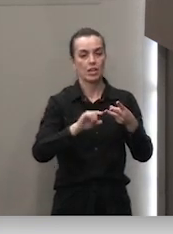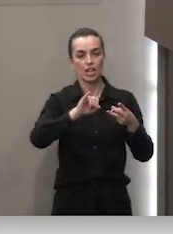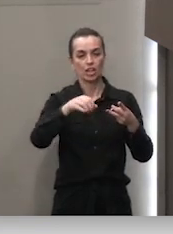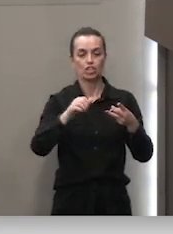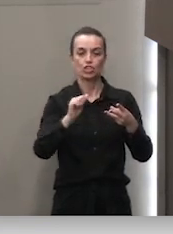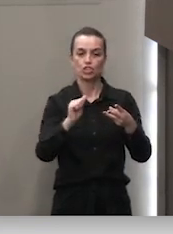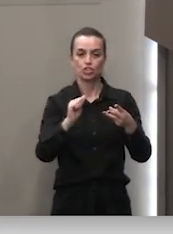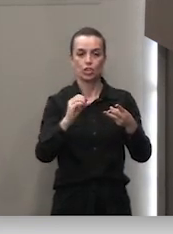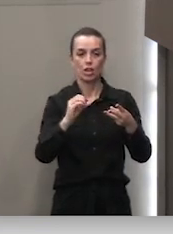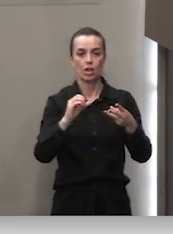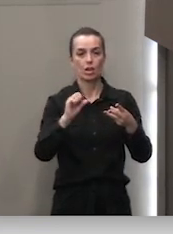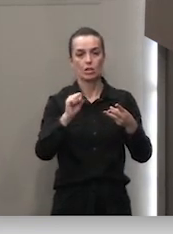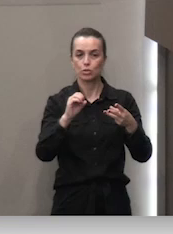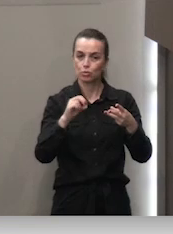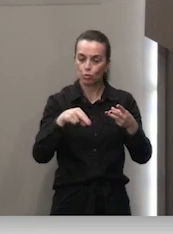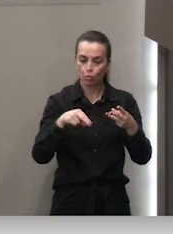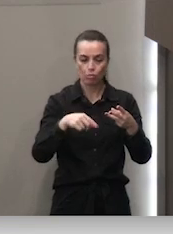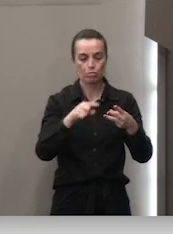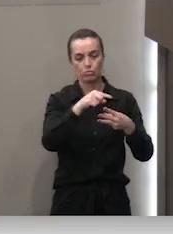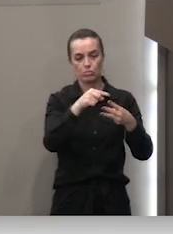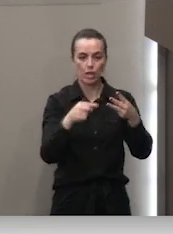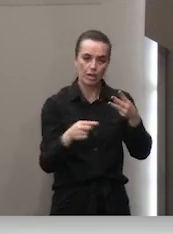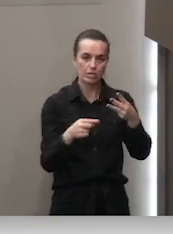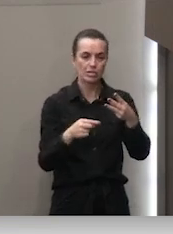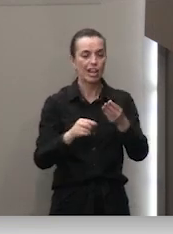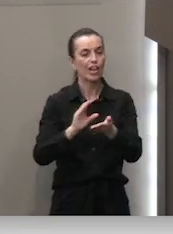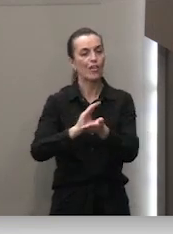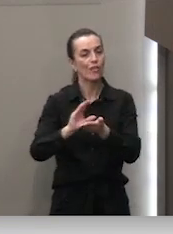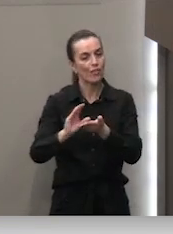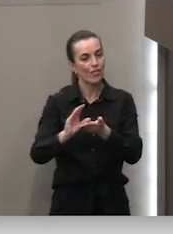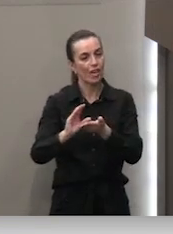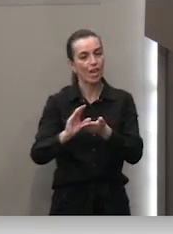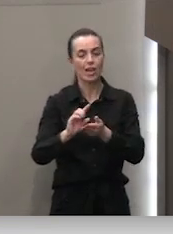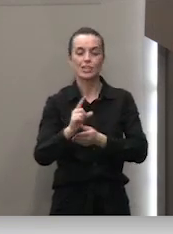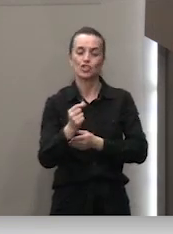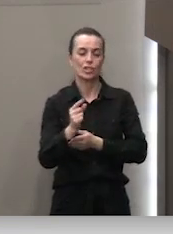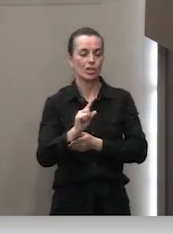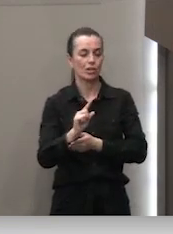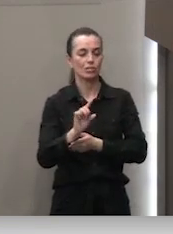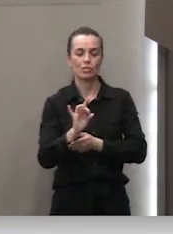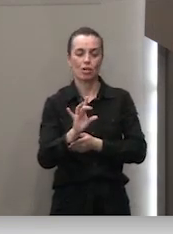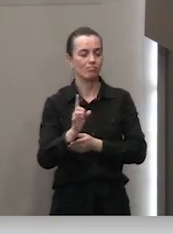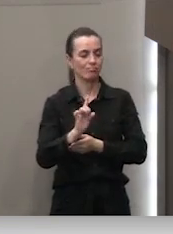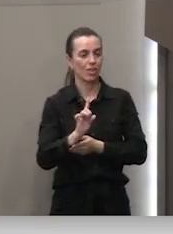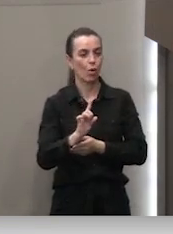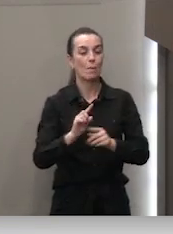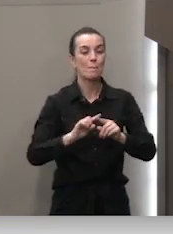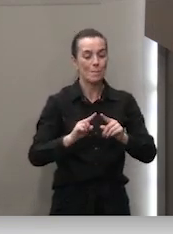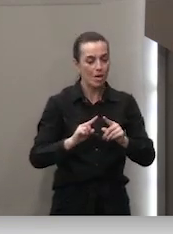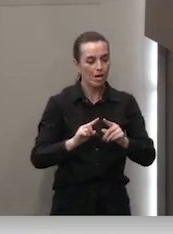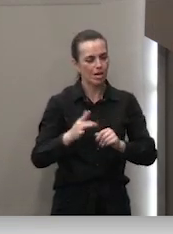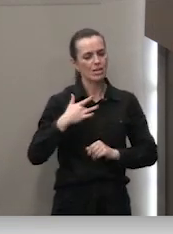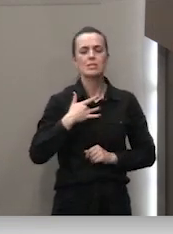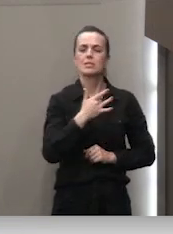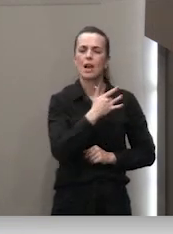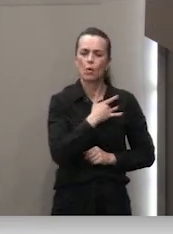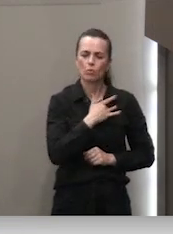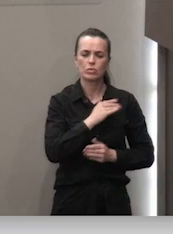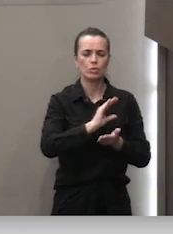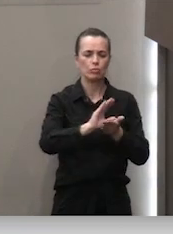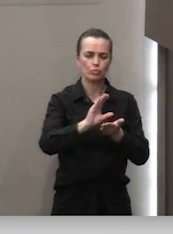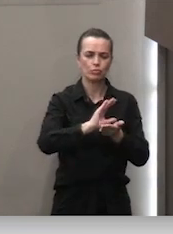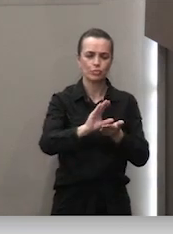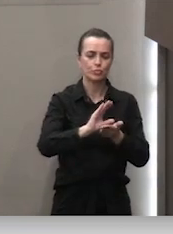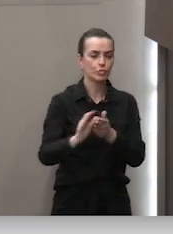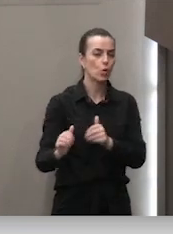tem um investimento na saúde da população, que é o que nós estamos precisando muito aqui, e nunca demais, né?